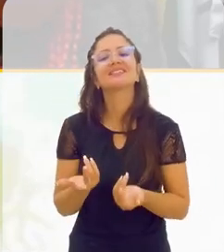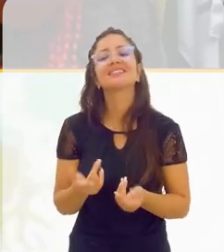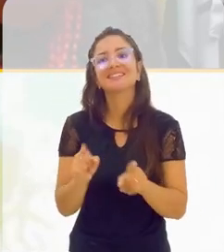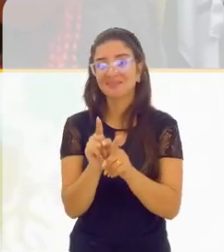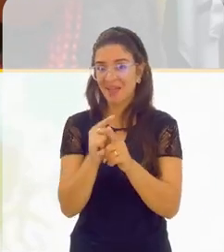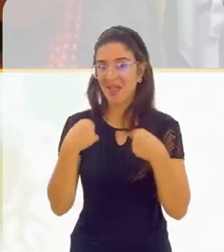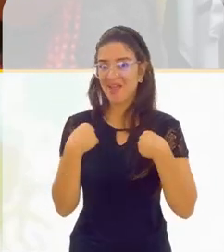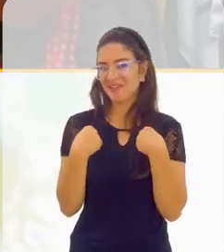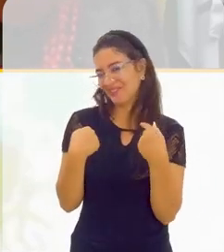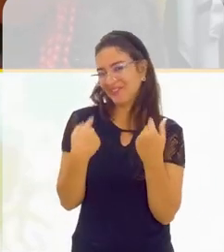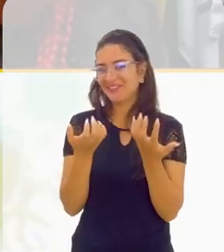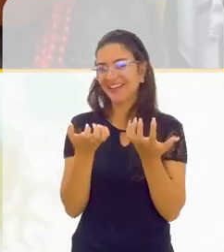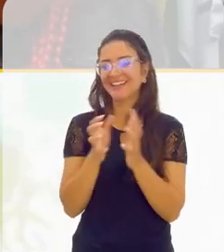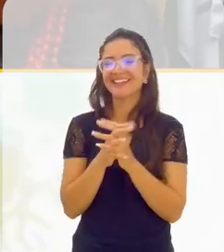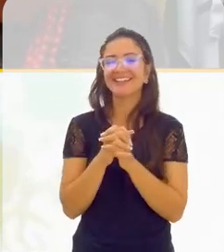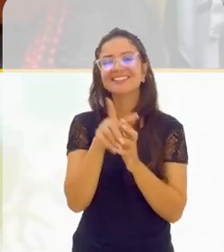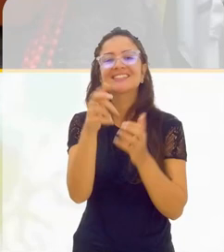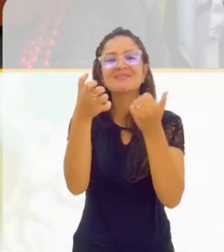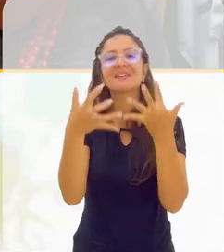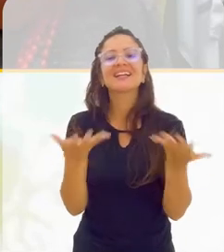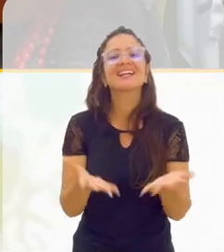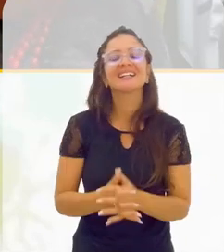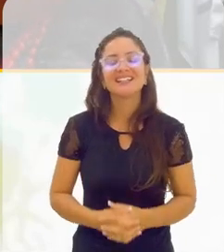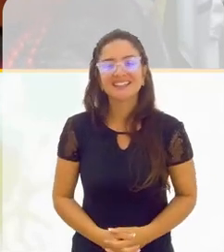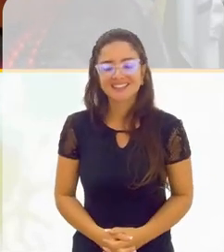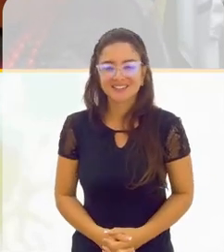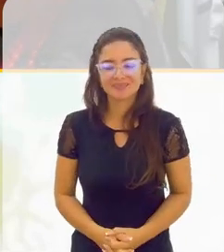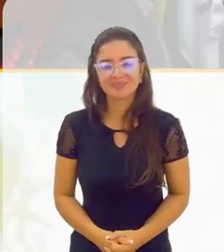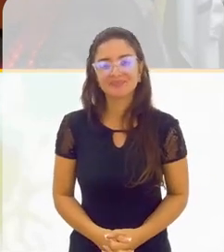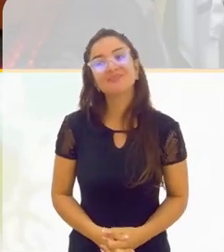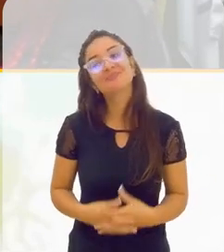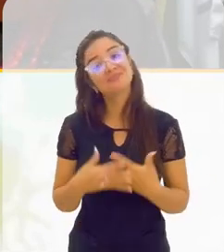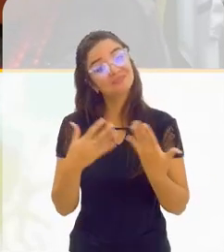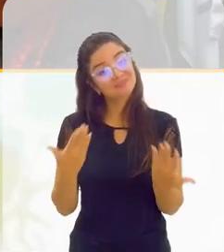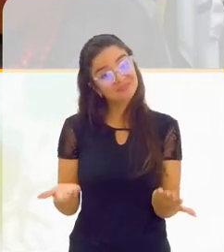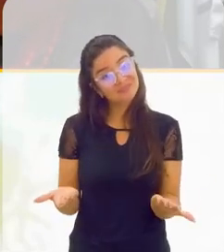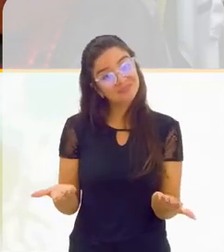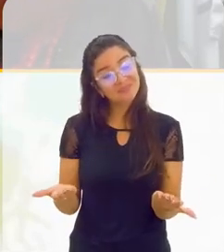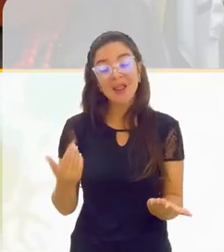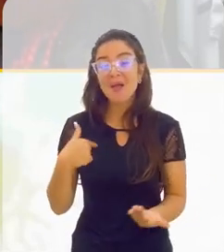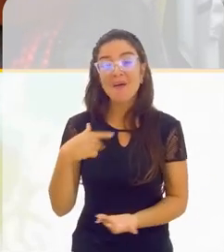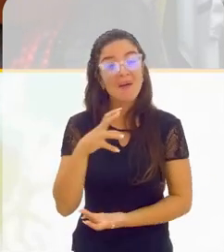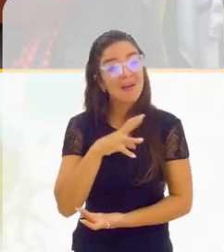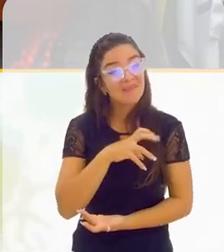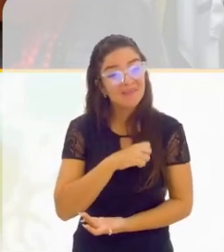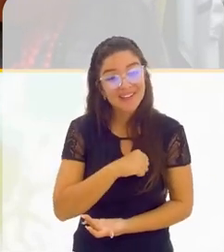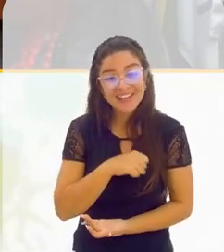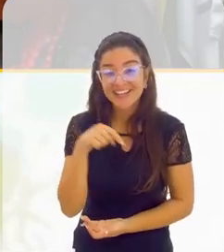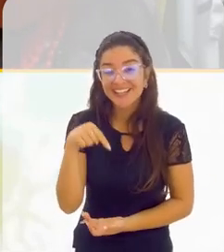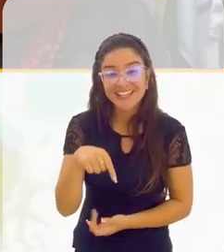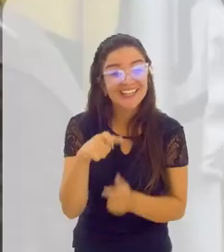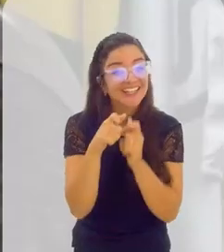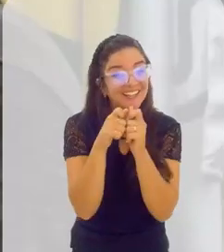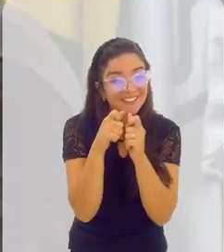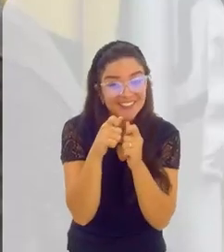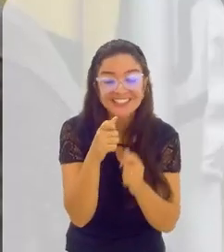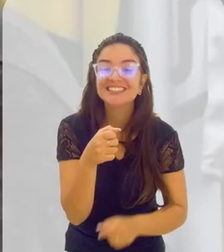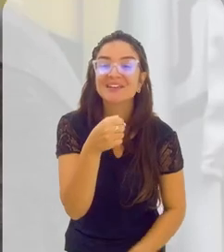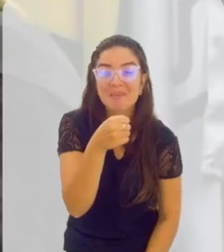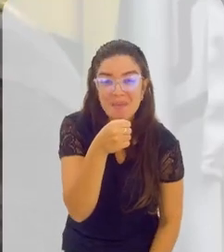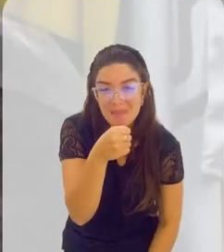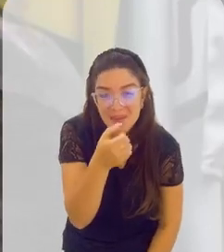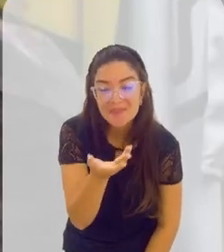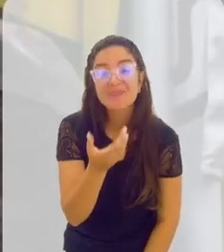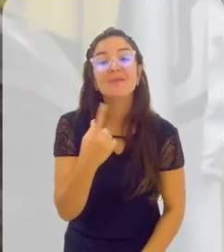porque eu também quero receber por favor gente adorei dar essa entrevista porque porque